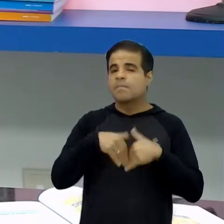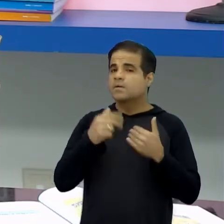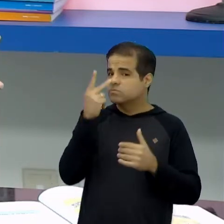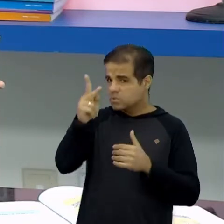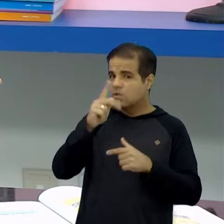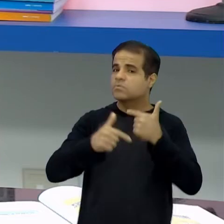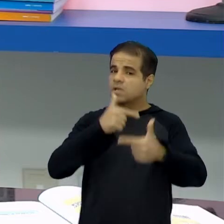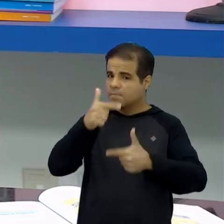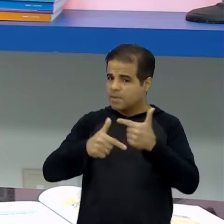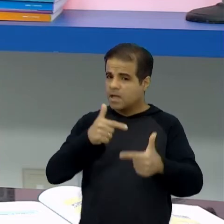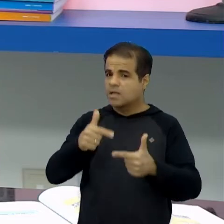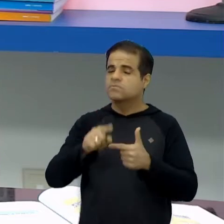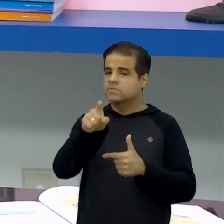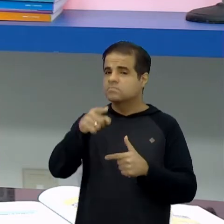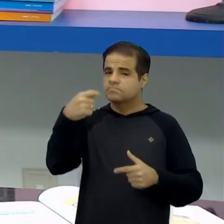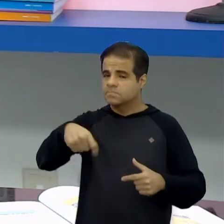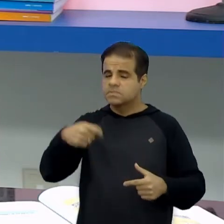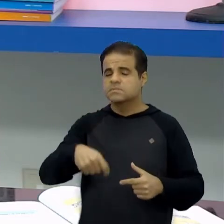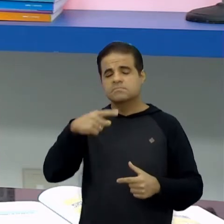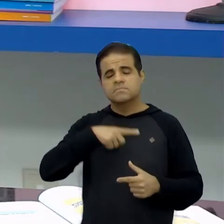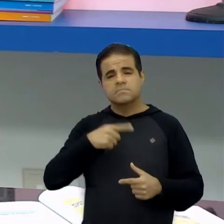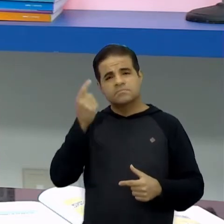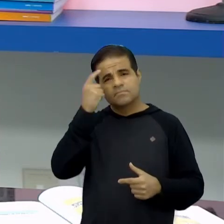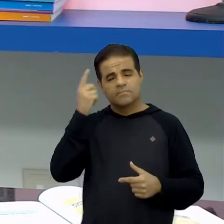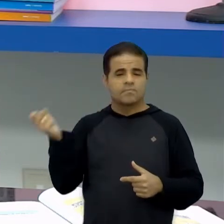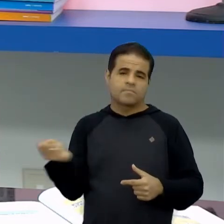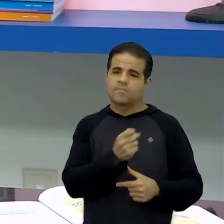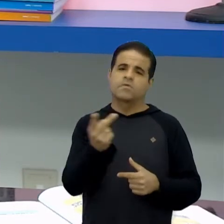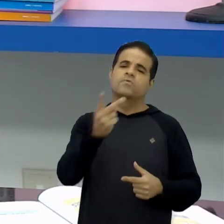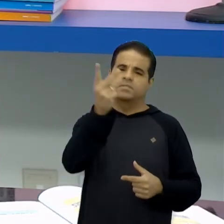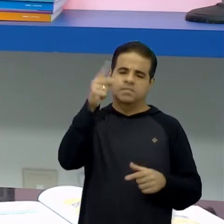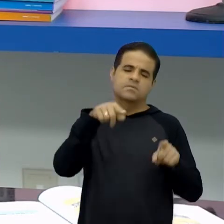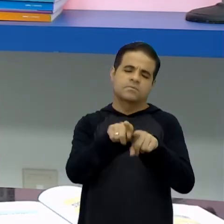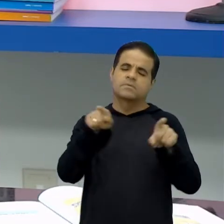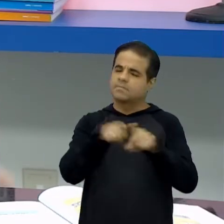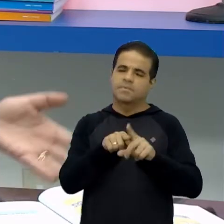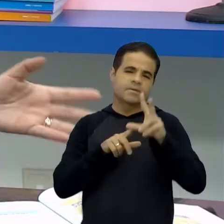seu trabalho você tem que ter essa valorização também, né? Sim, isso mesmo. E é na escola que a gente